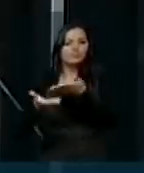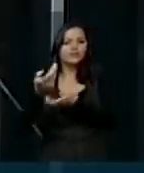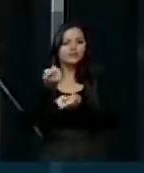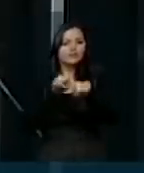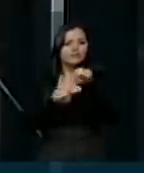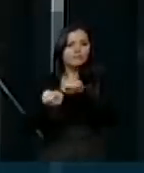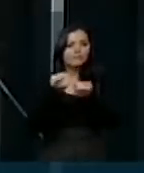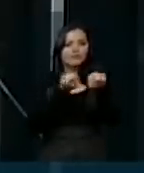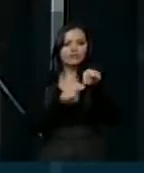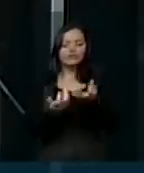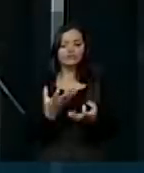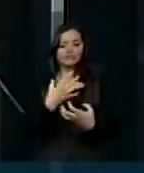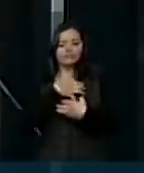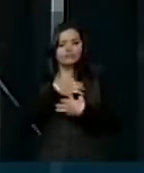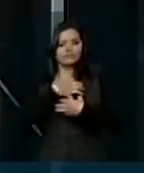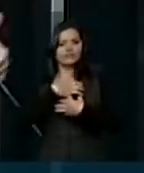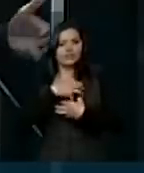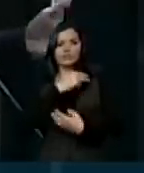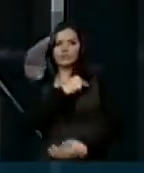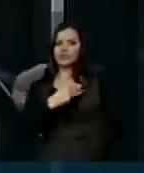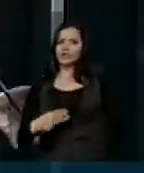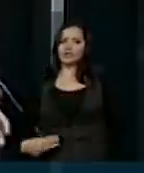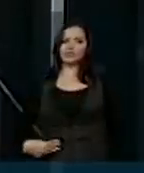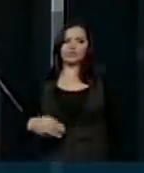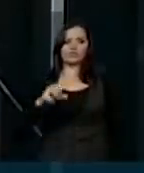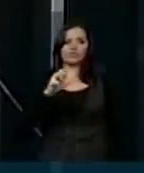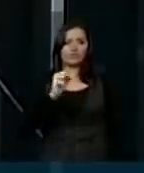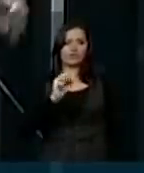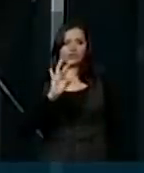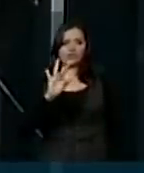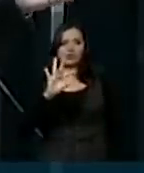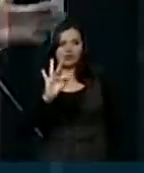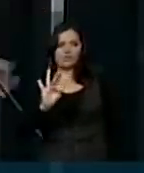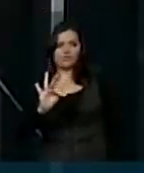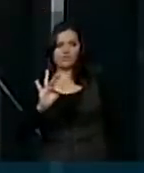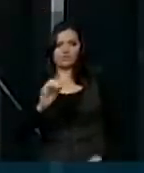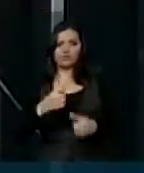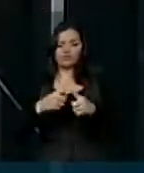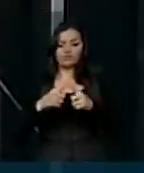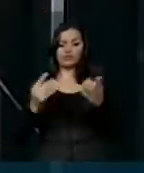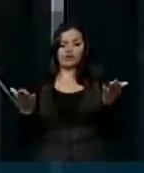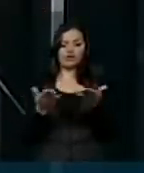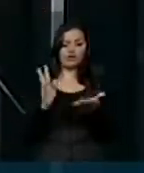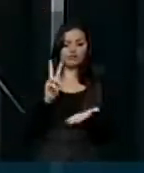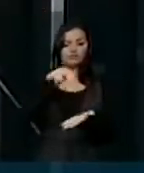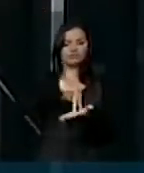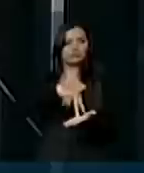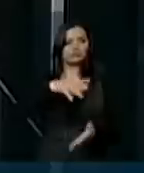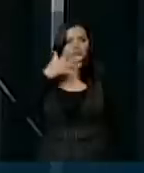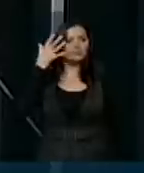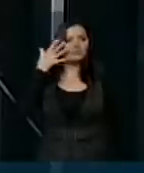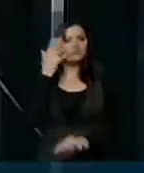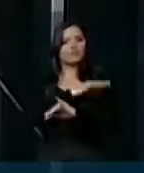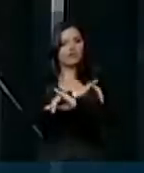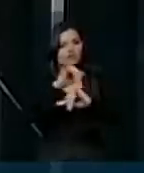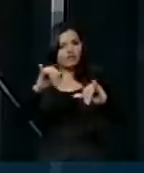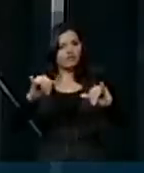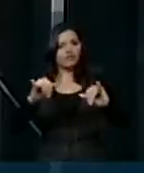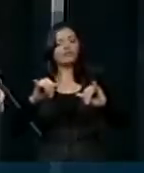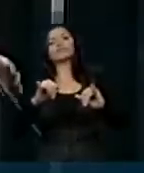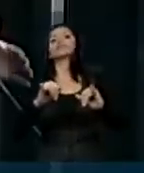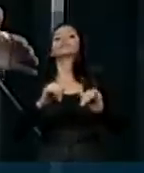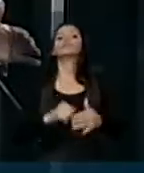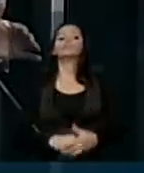ministros da Suprema Corte, quer usando esta tribuna, quer me manifestando, para